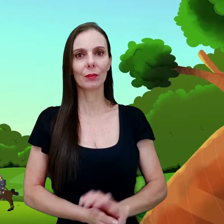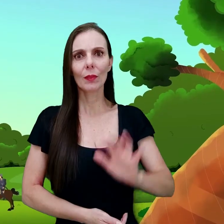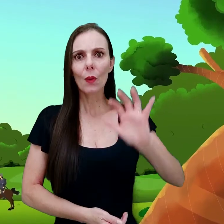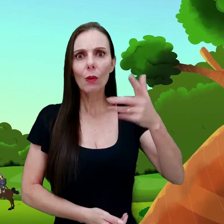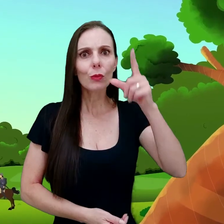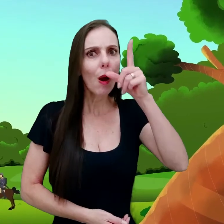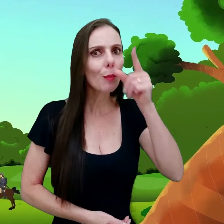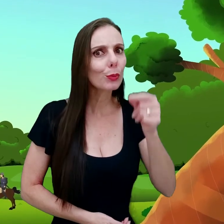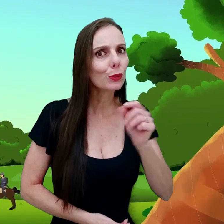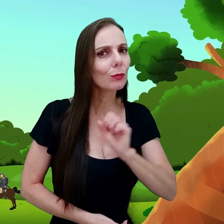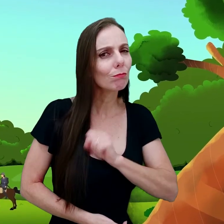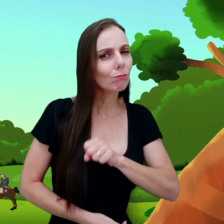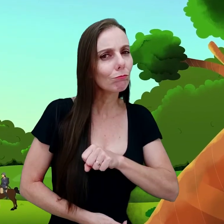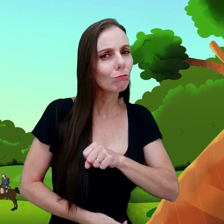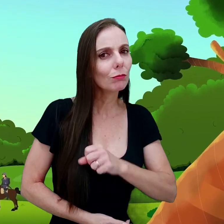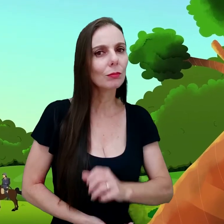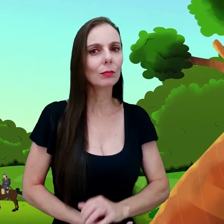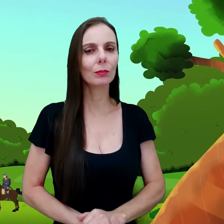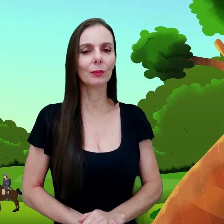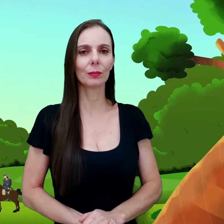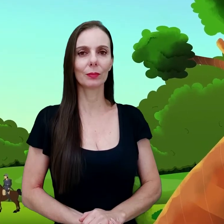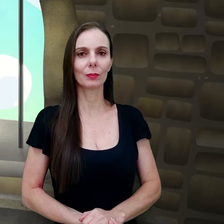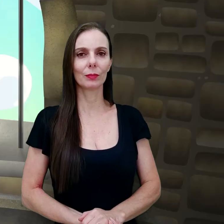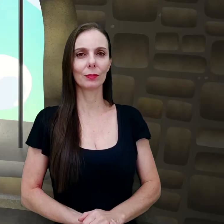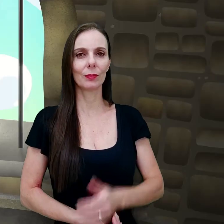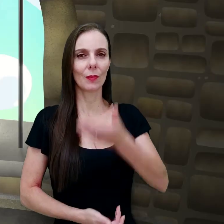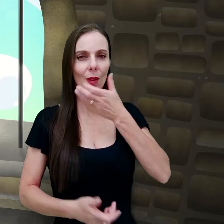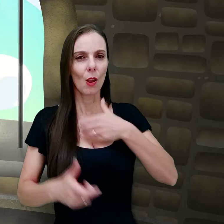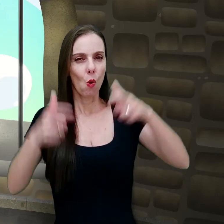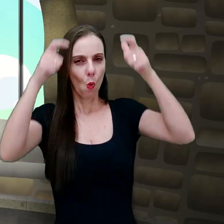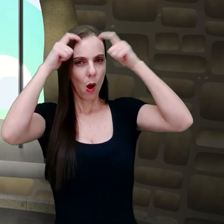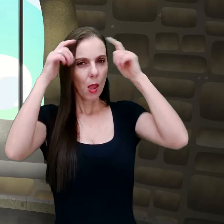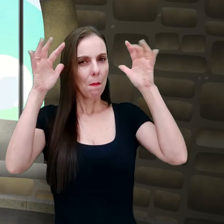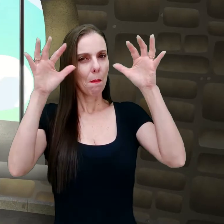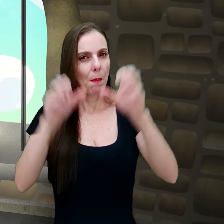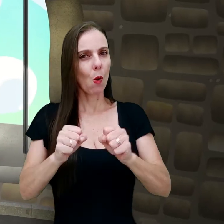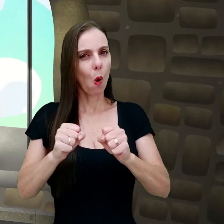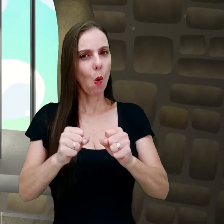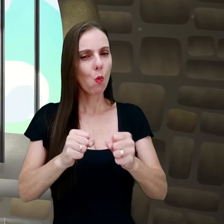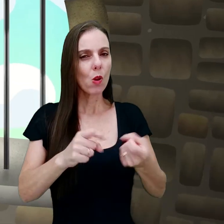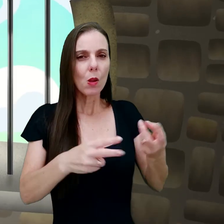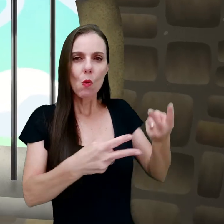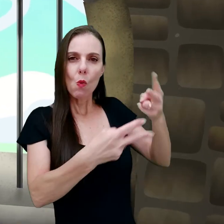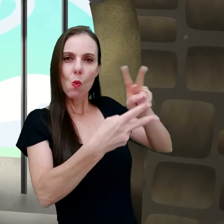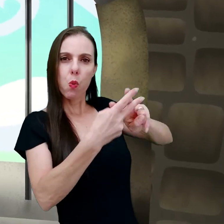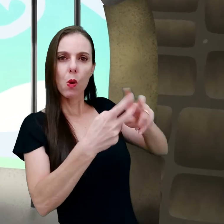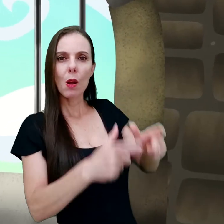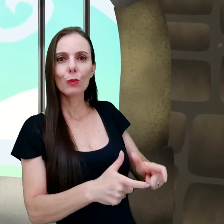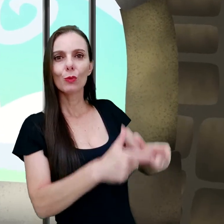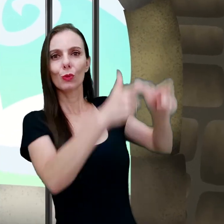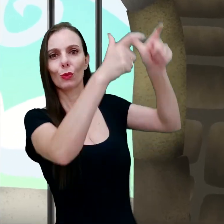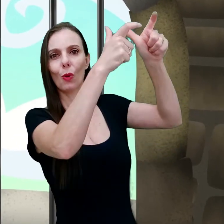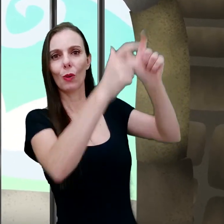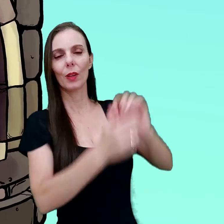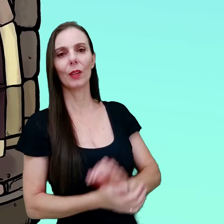o que aconteceu com a malvada bruxa? O rei a capturou e a trancou na torre.